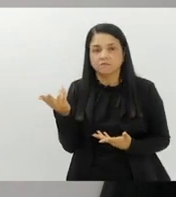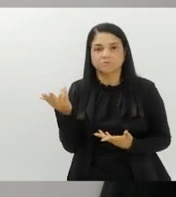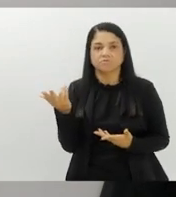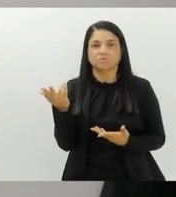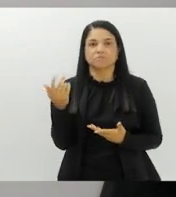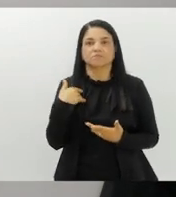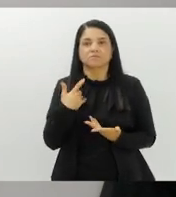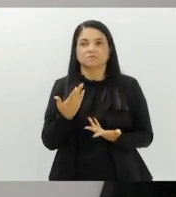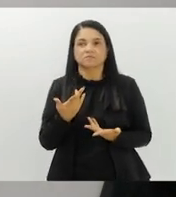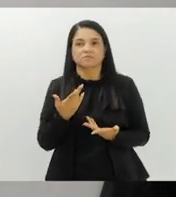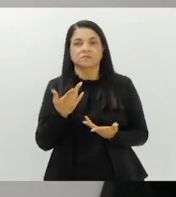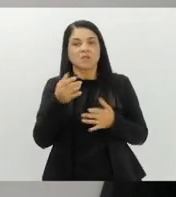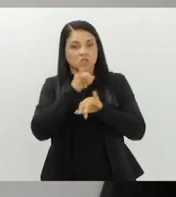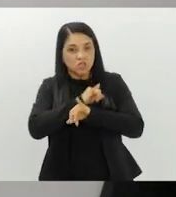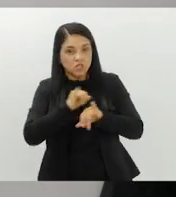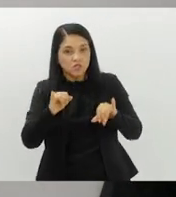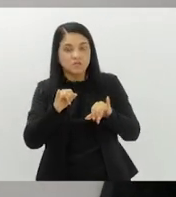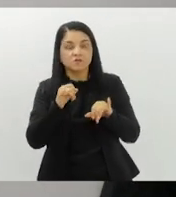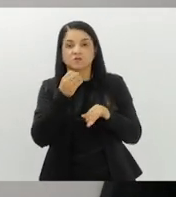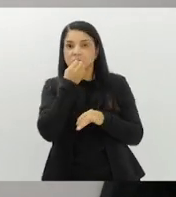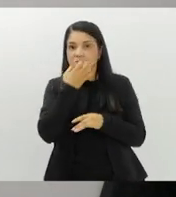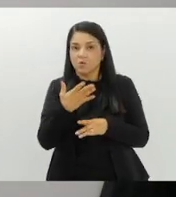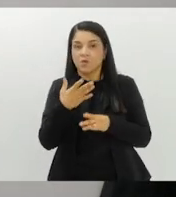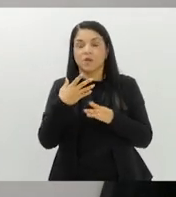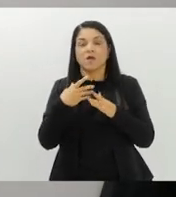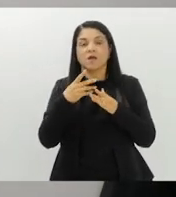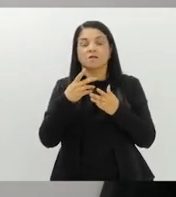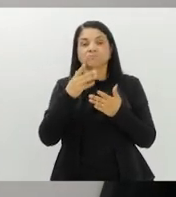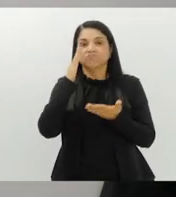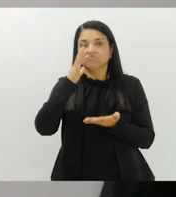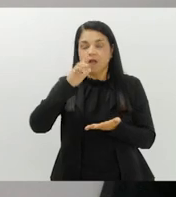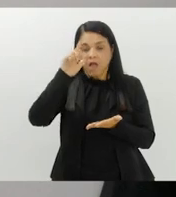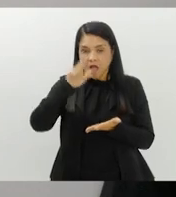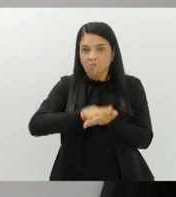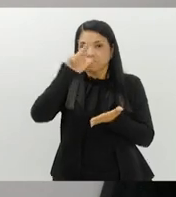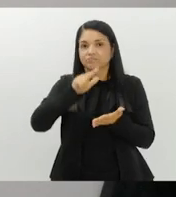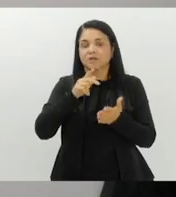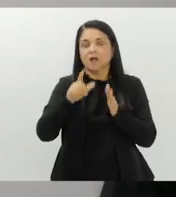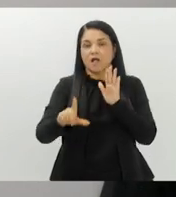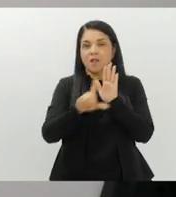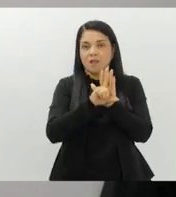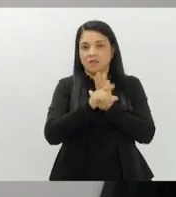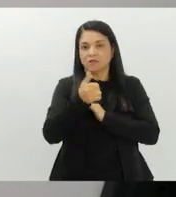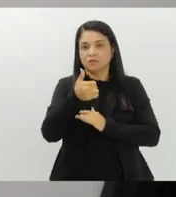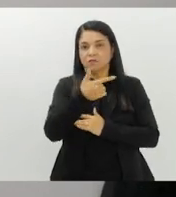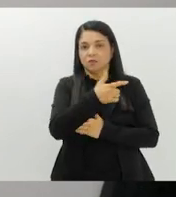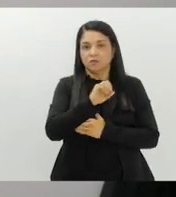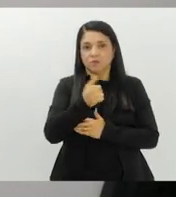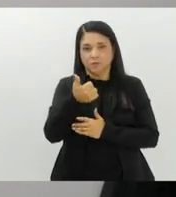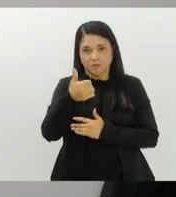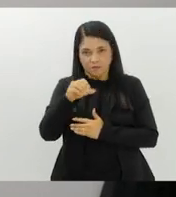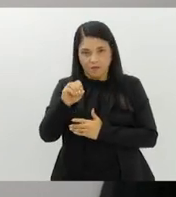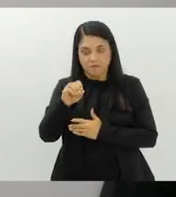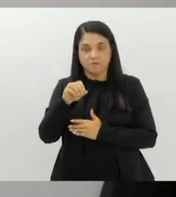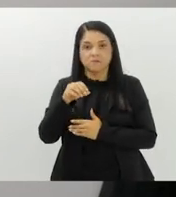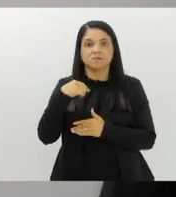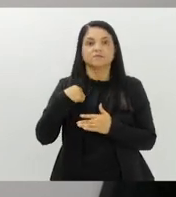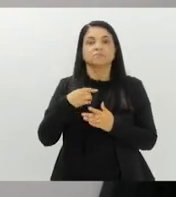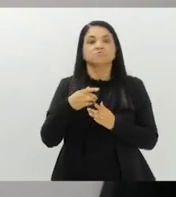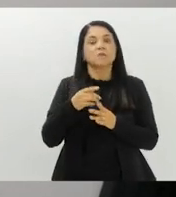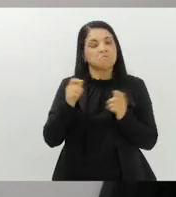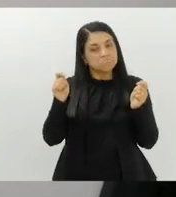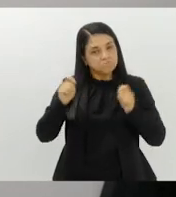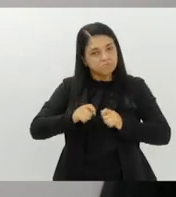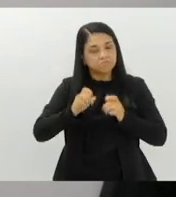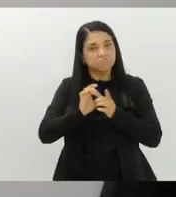uma boa notícia. Houve uma atualização dessa lei em 2010, está aqui na cartilha. onde, sim, permite. A lei do silêncio